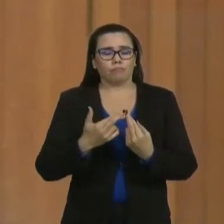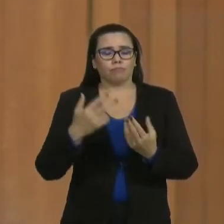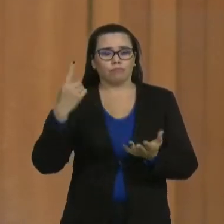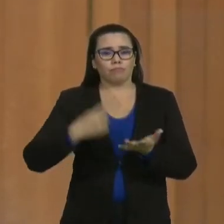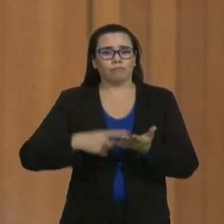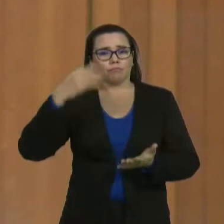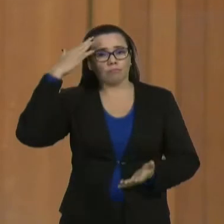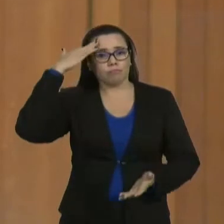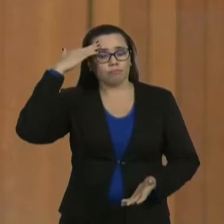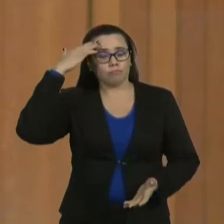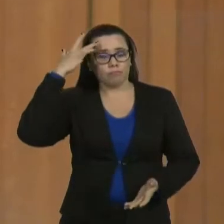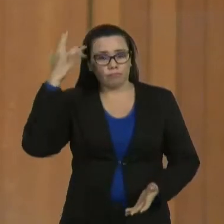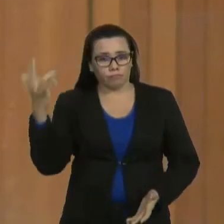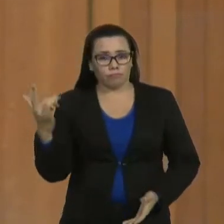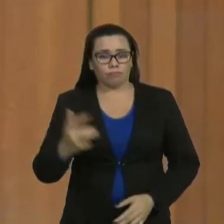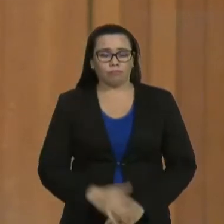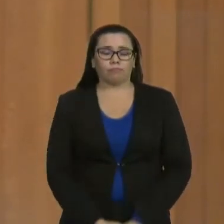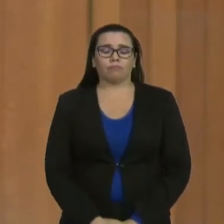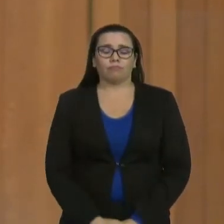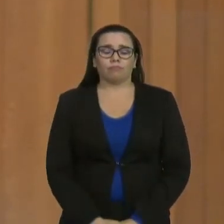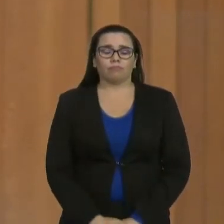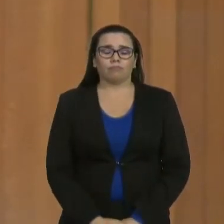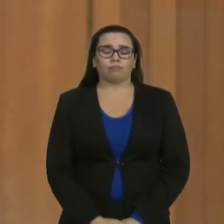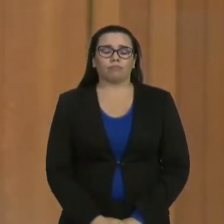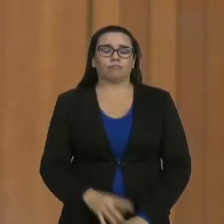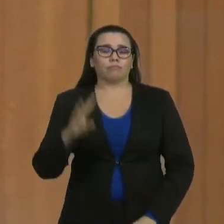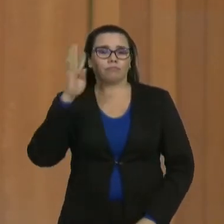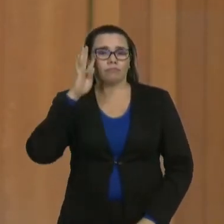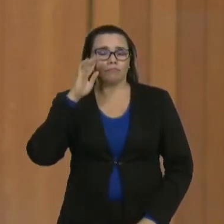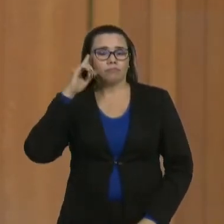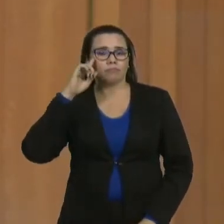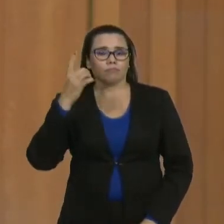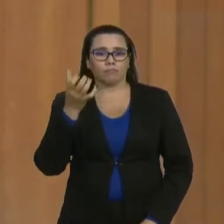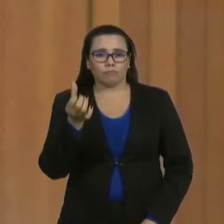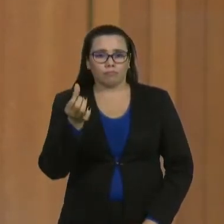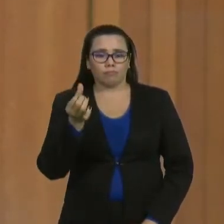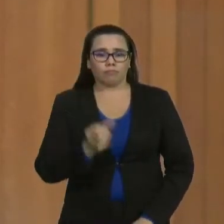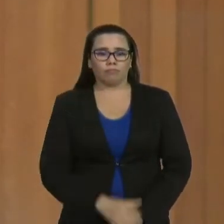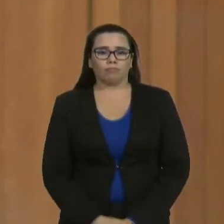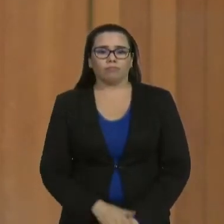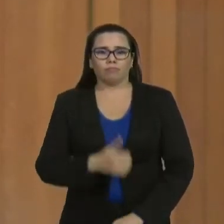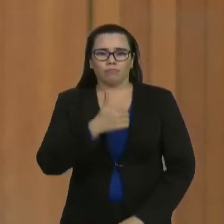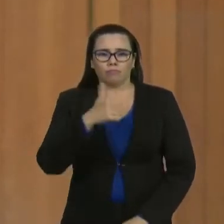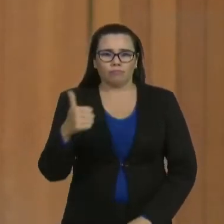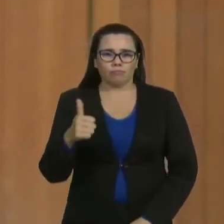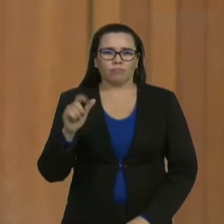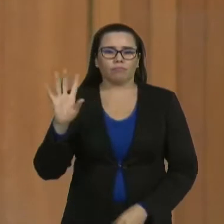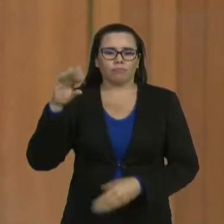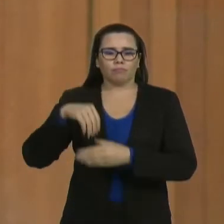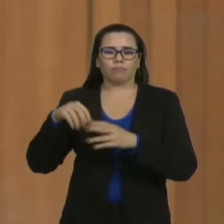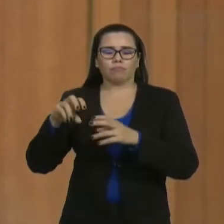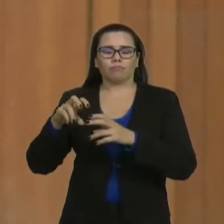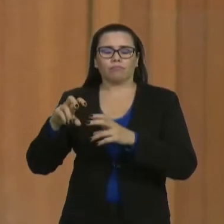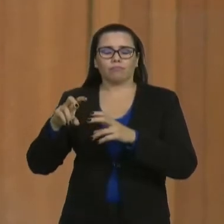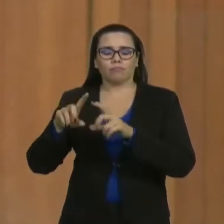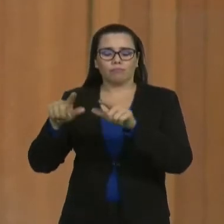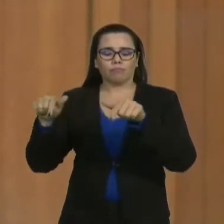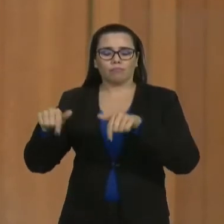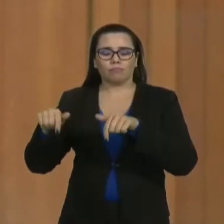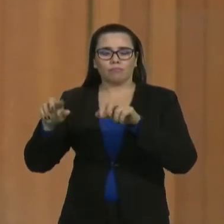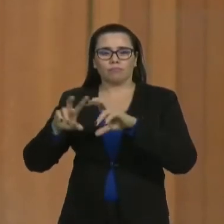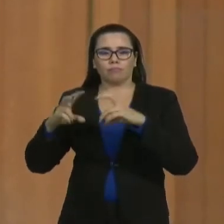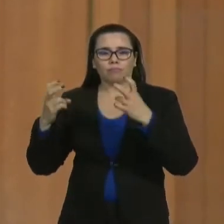quarta-feira, dia 6, às 11 horas da manhã, na sala de comissão da Assembleia, e aí